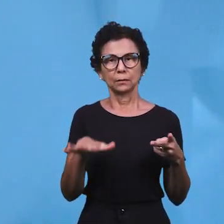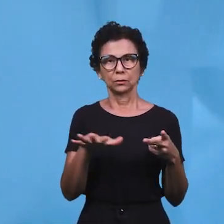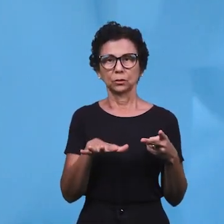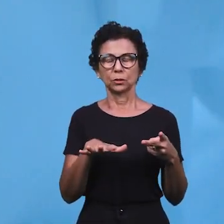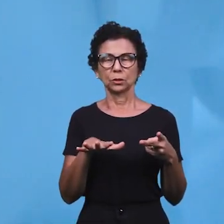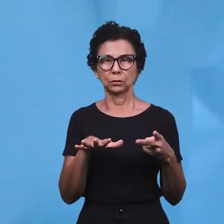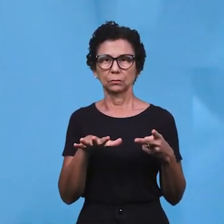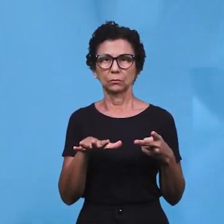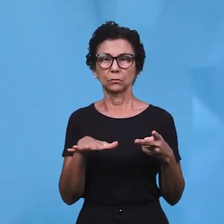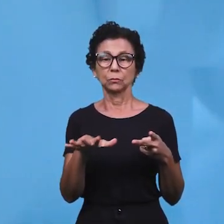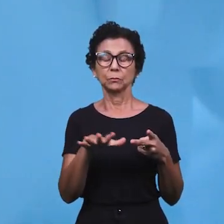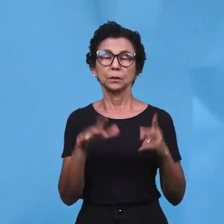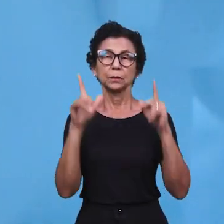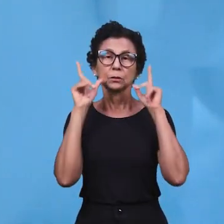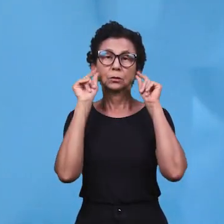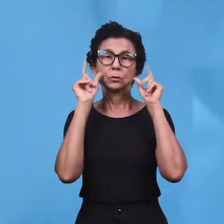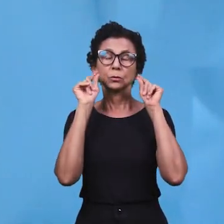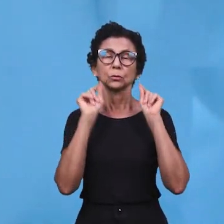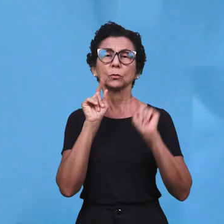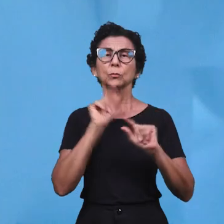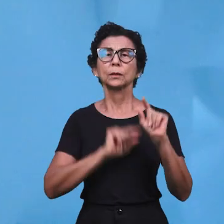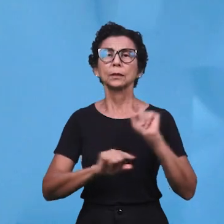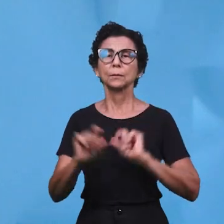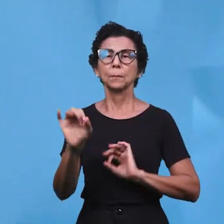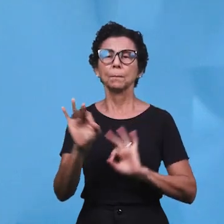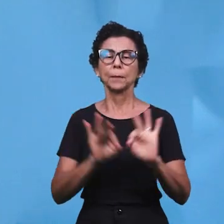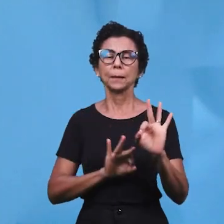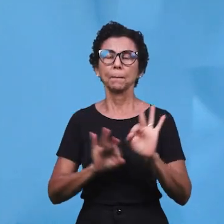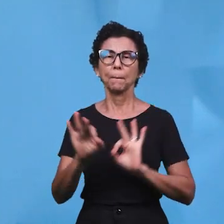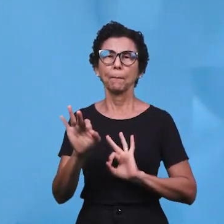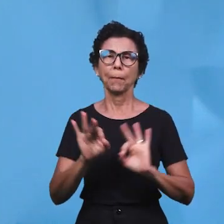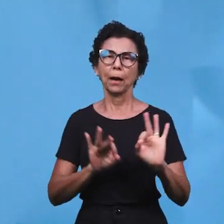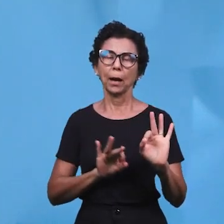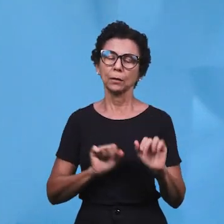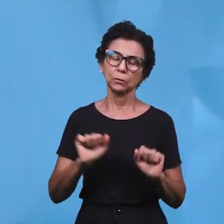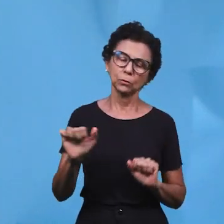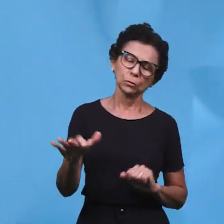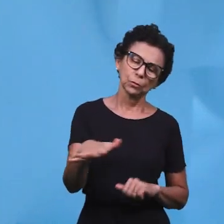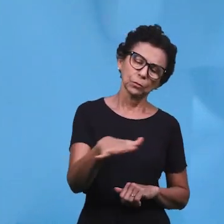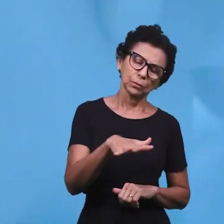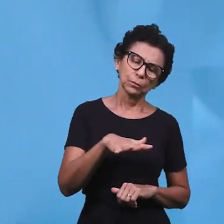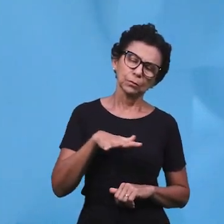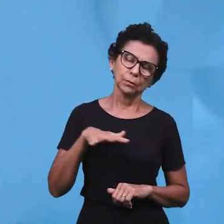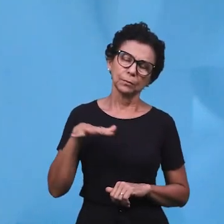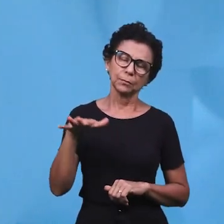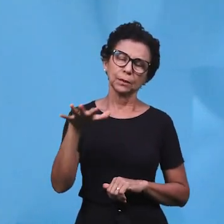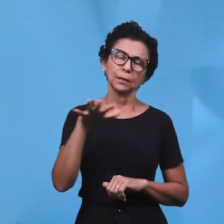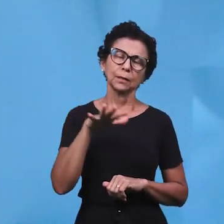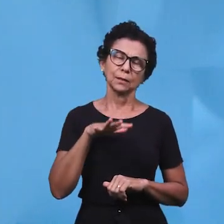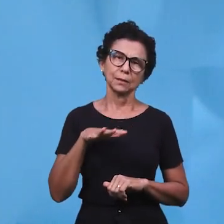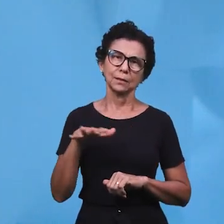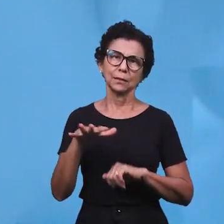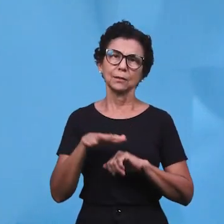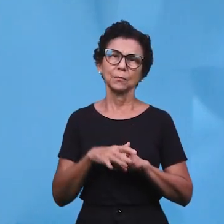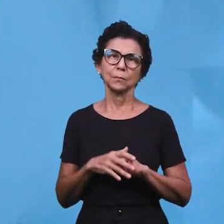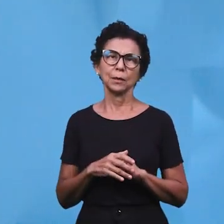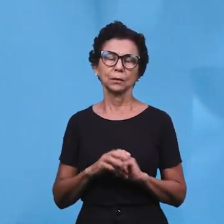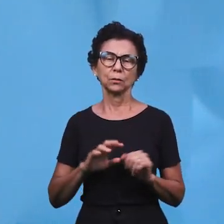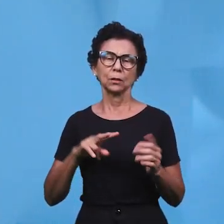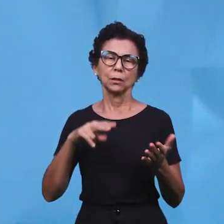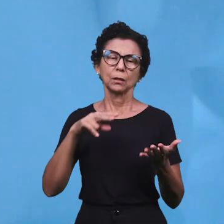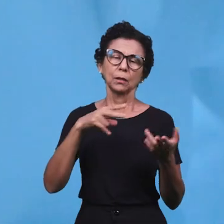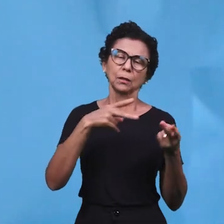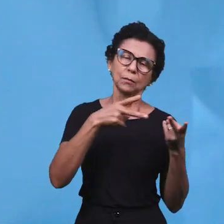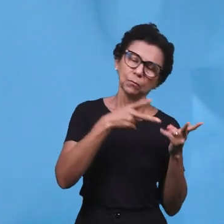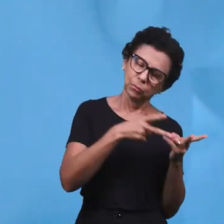sono. Então, o que é um ambiente de sono? É o preparo de todo o ambiente para receber o nosso corpo